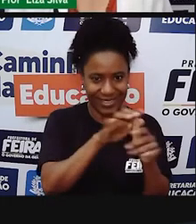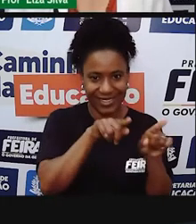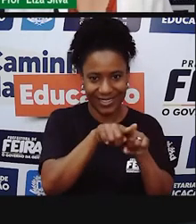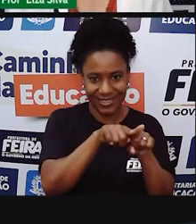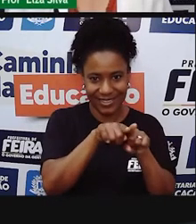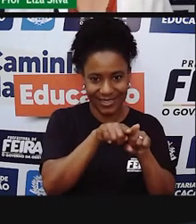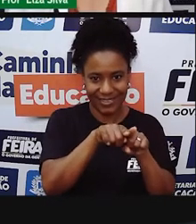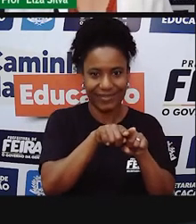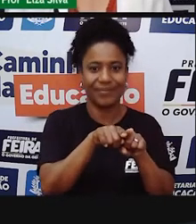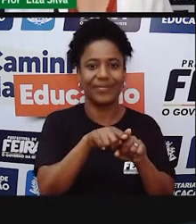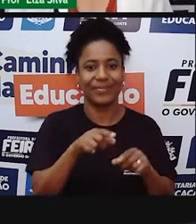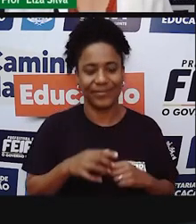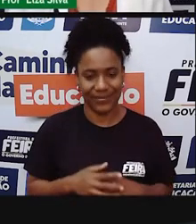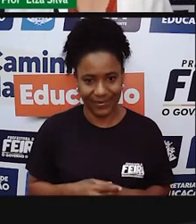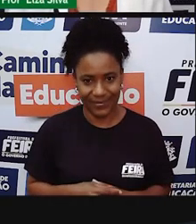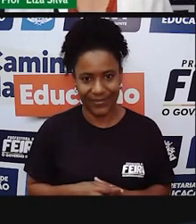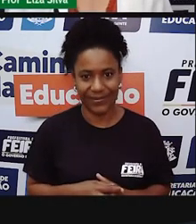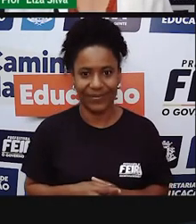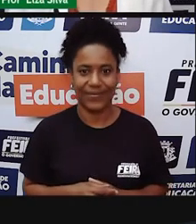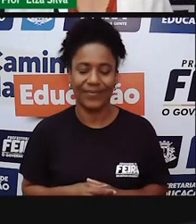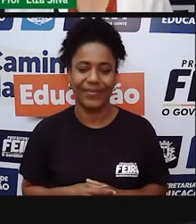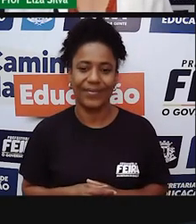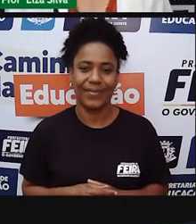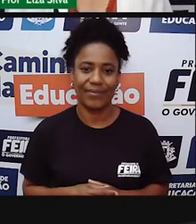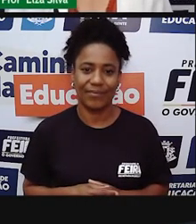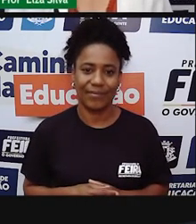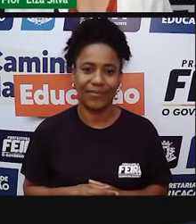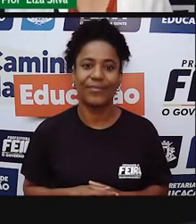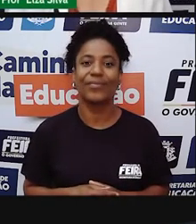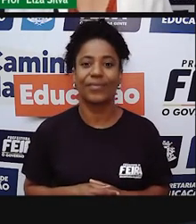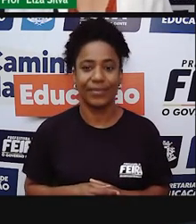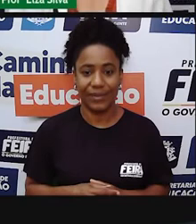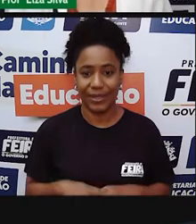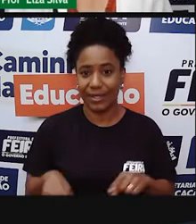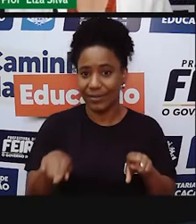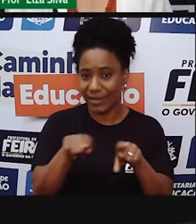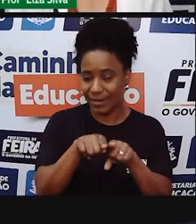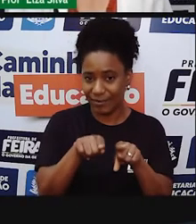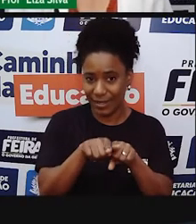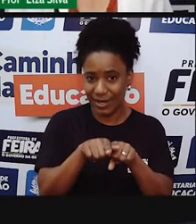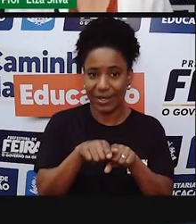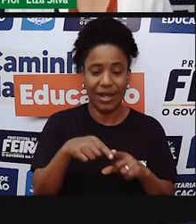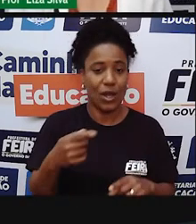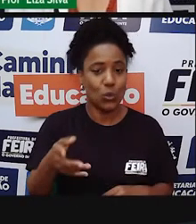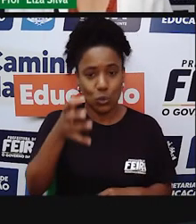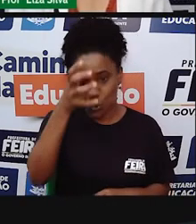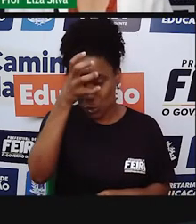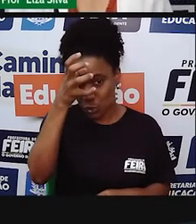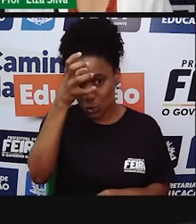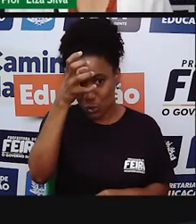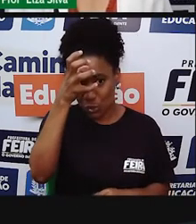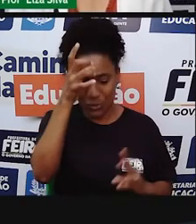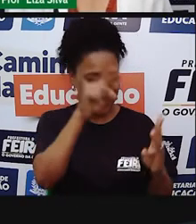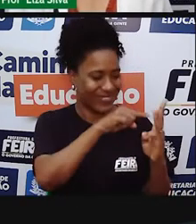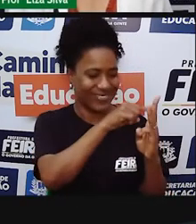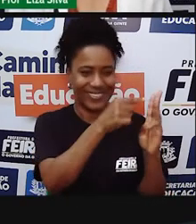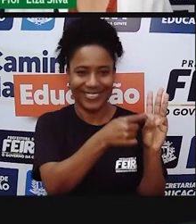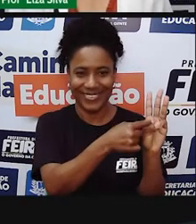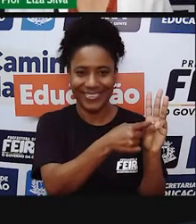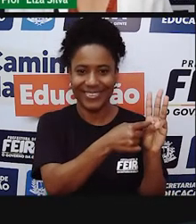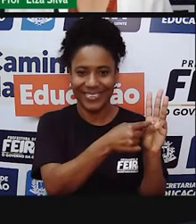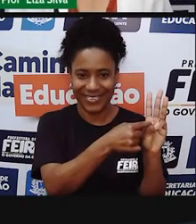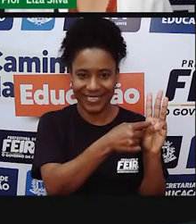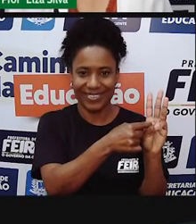Da Mona e do Abraham, sei lá. E ao mesmo tempo, ele é o tio dos três filhos do Homer. Então, ele é o